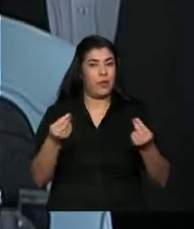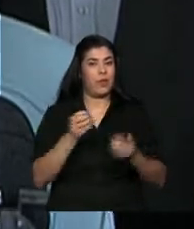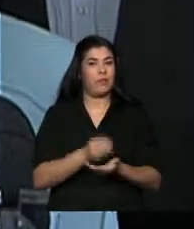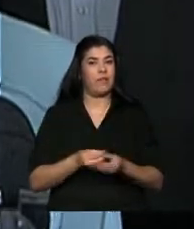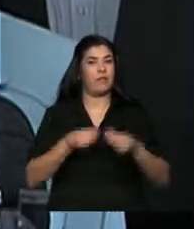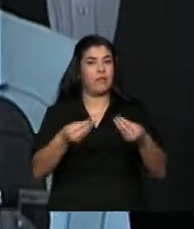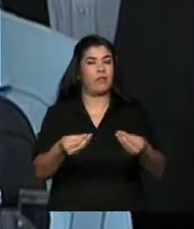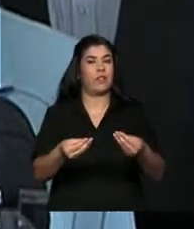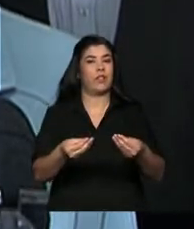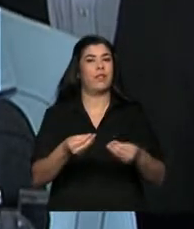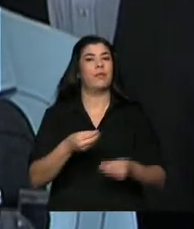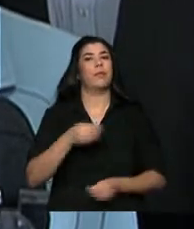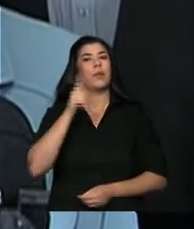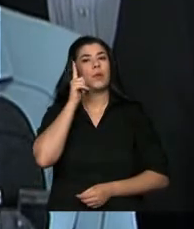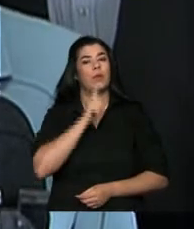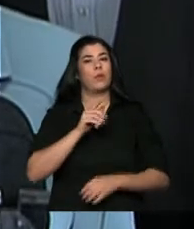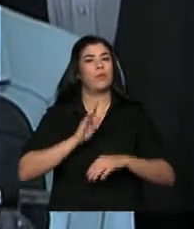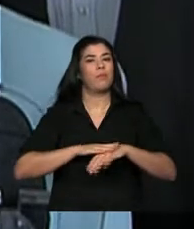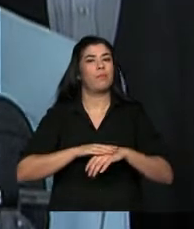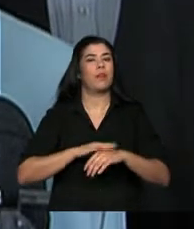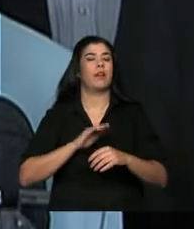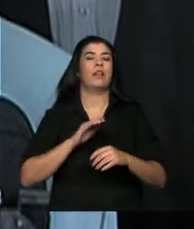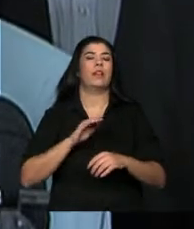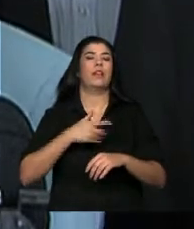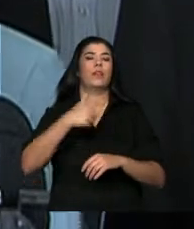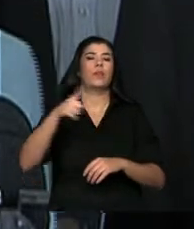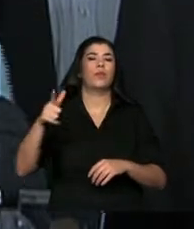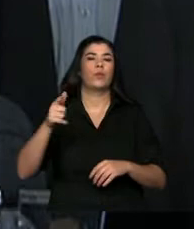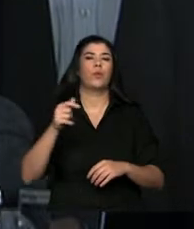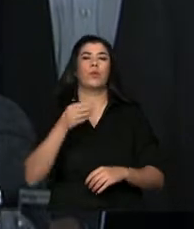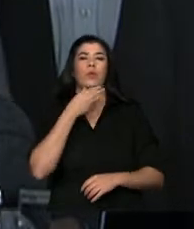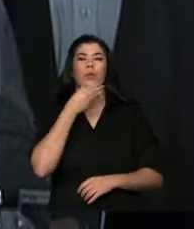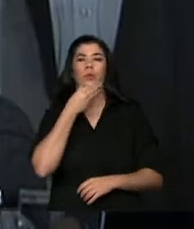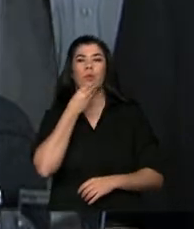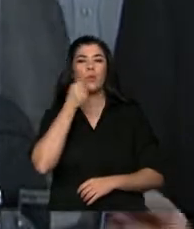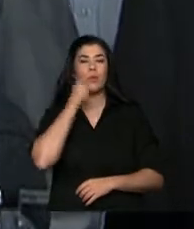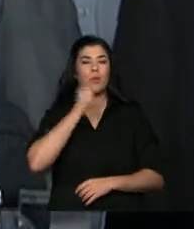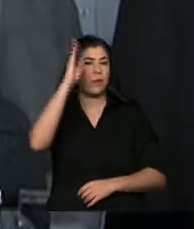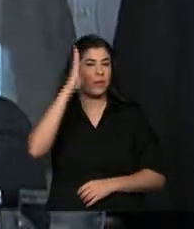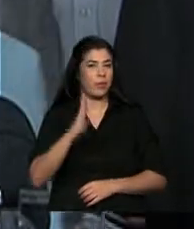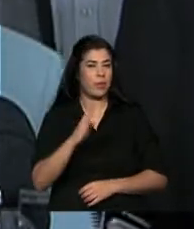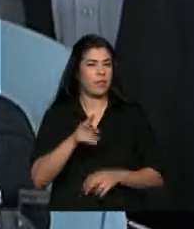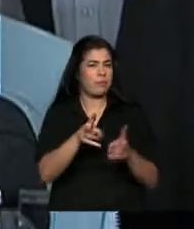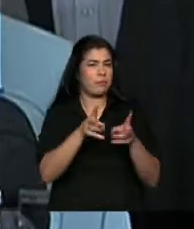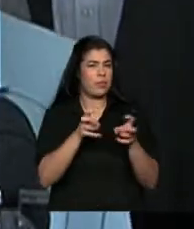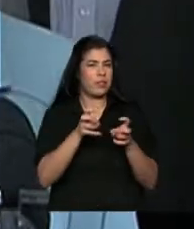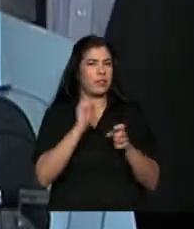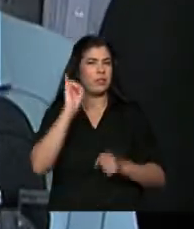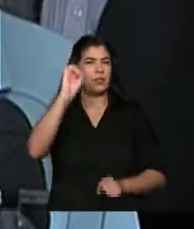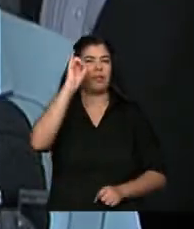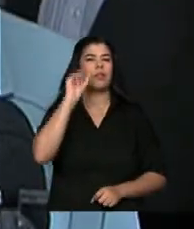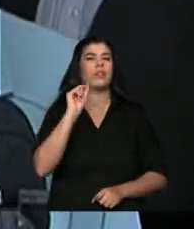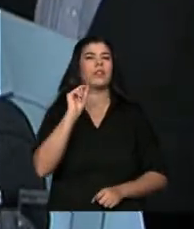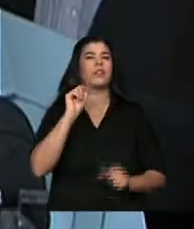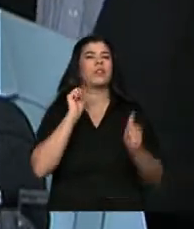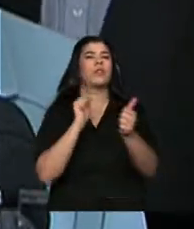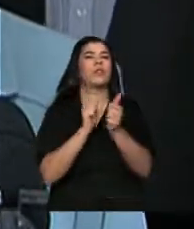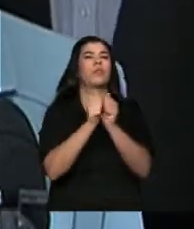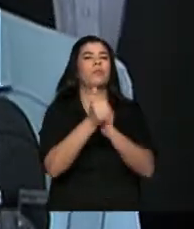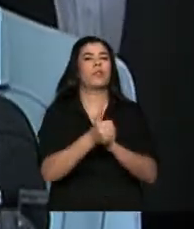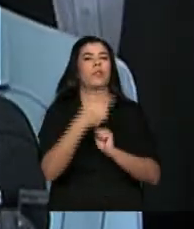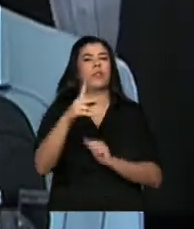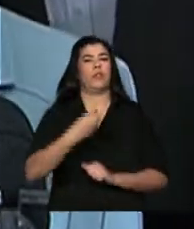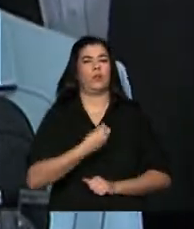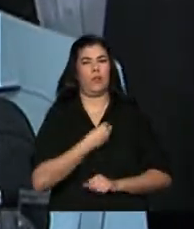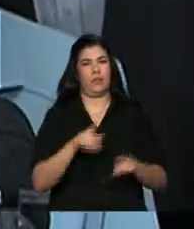mais atletas brasileiros, mais brasileiros e brasileiras percebam a importância do esporte na sua